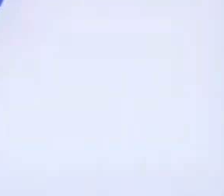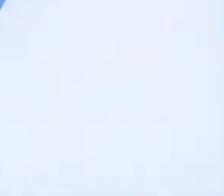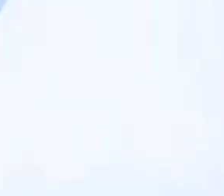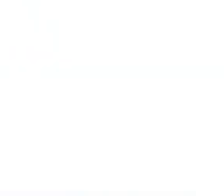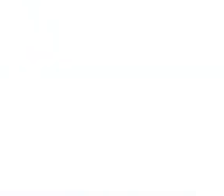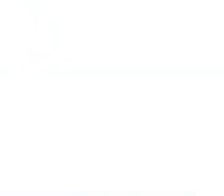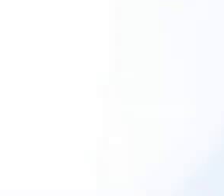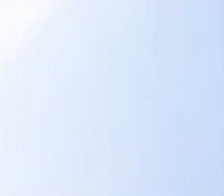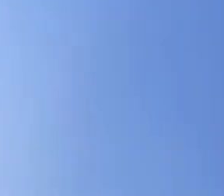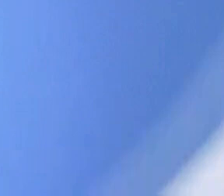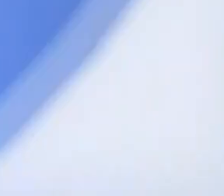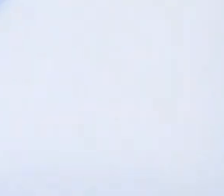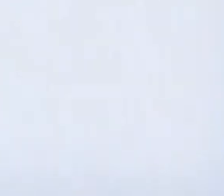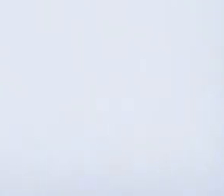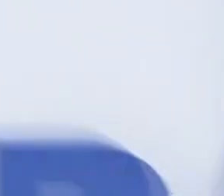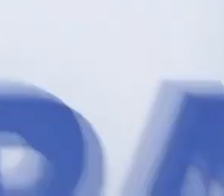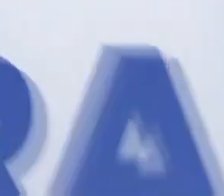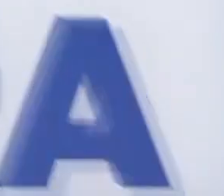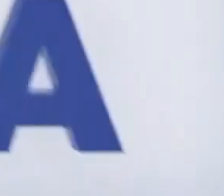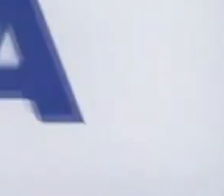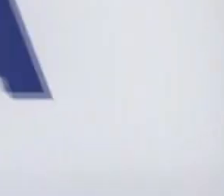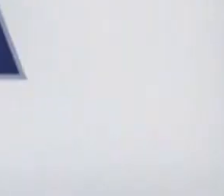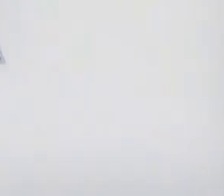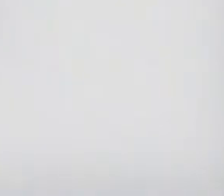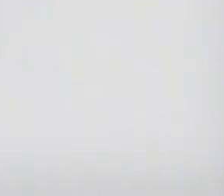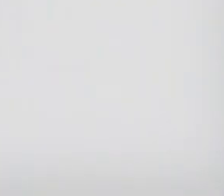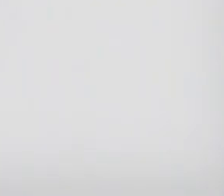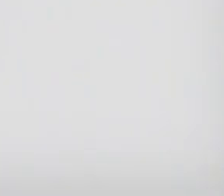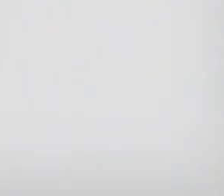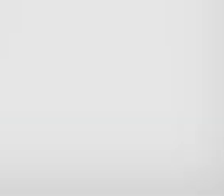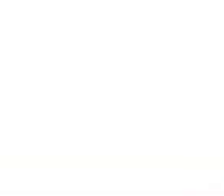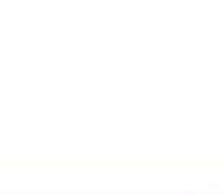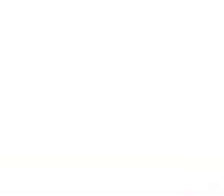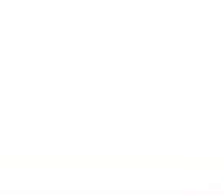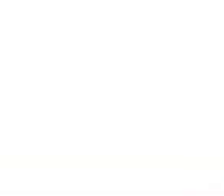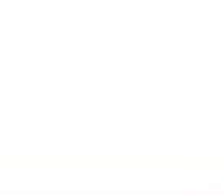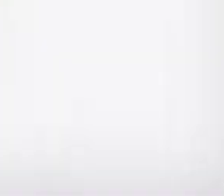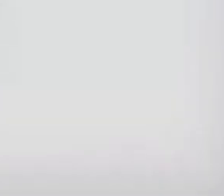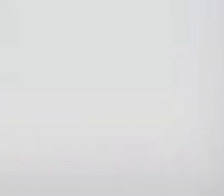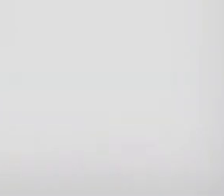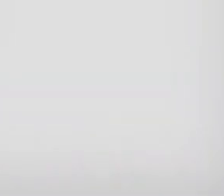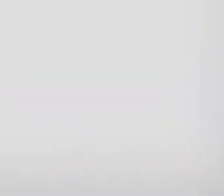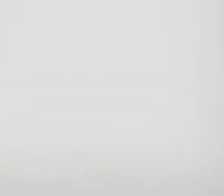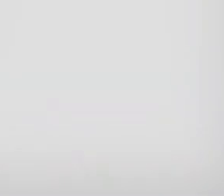TV Câmara, Campinas.